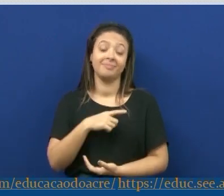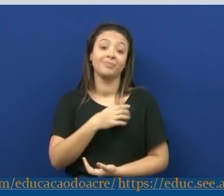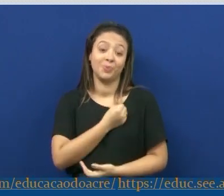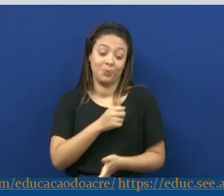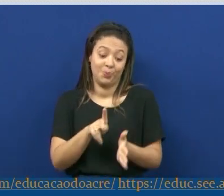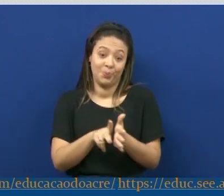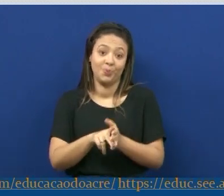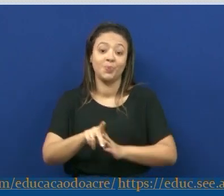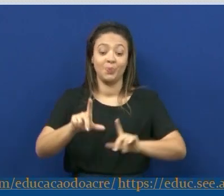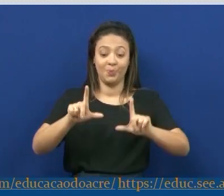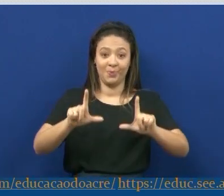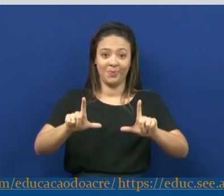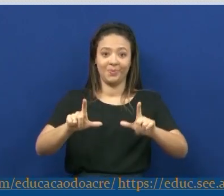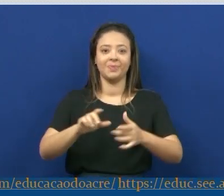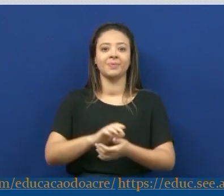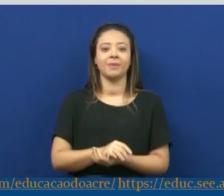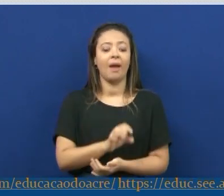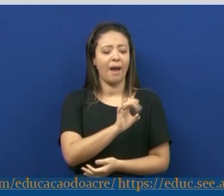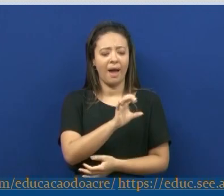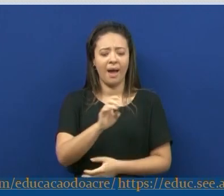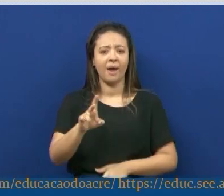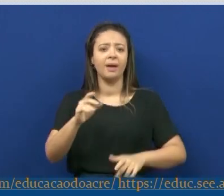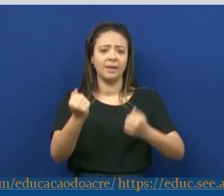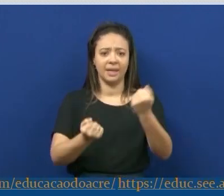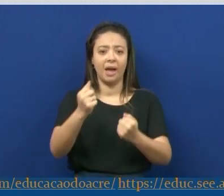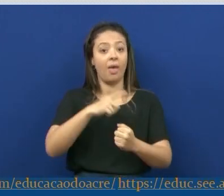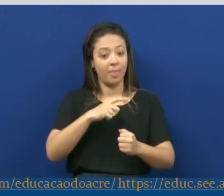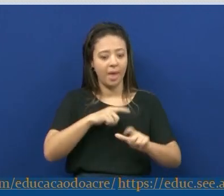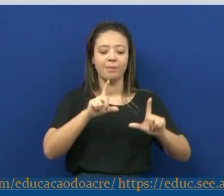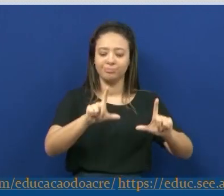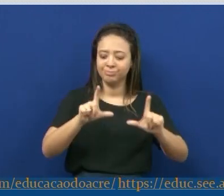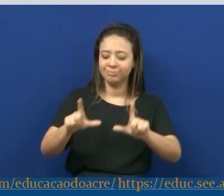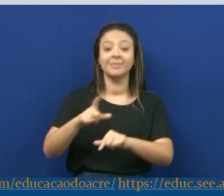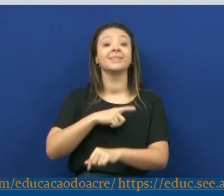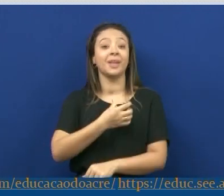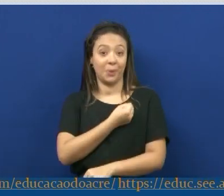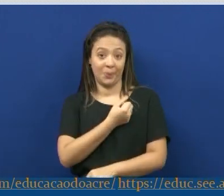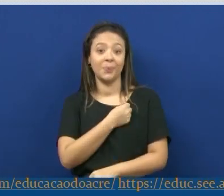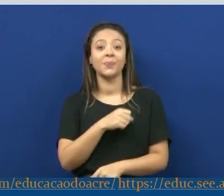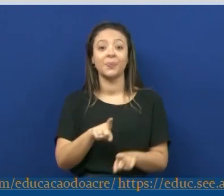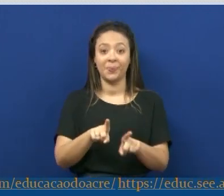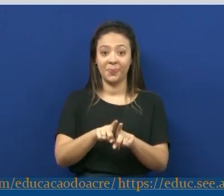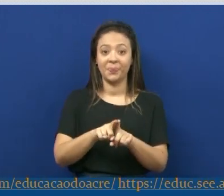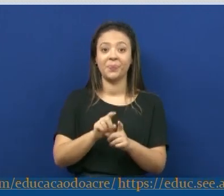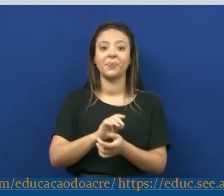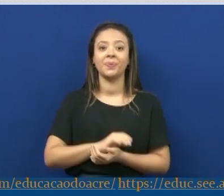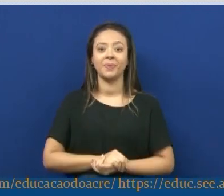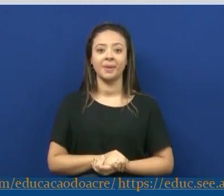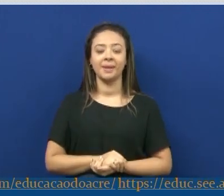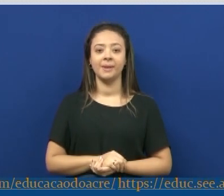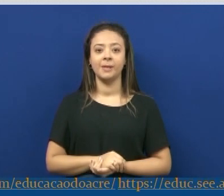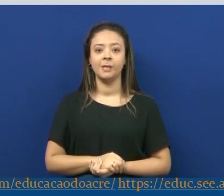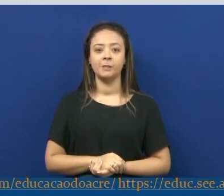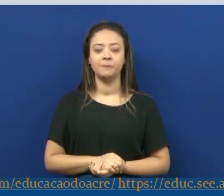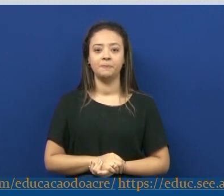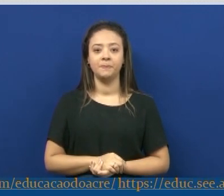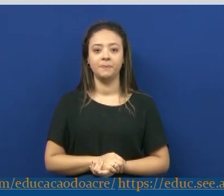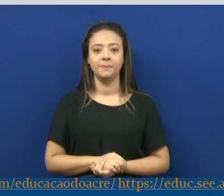números nas placas. Todo carro tem o seu código, todo carro tem o seu número. Está lá na sua